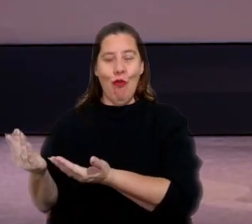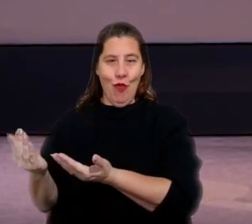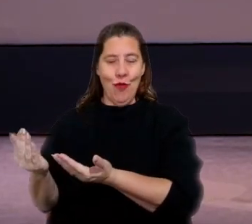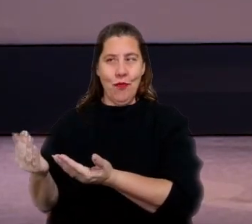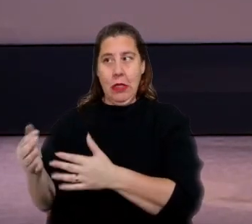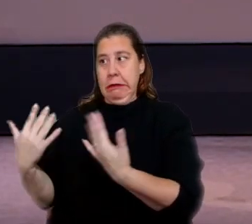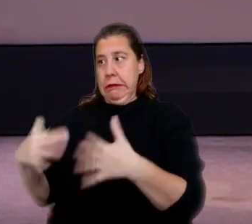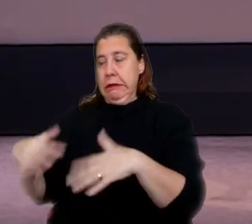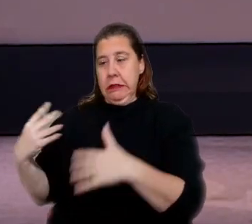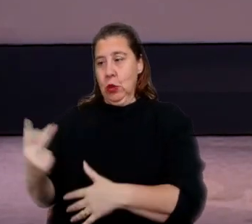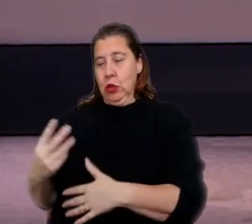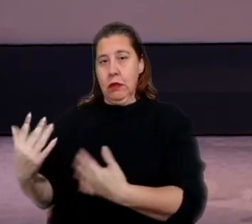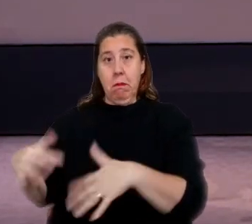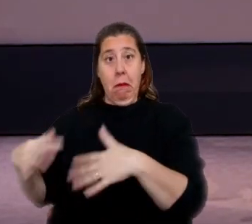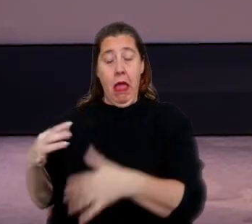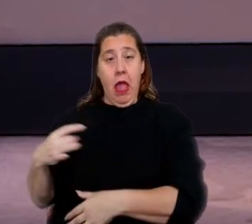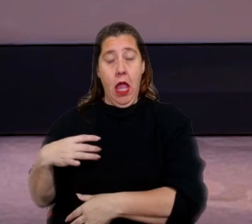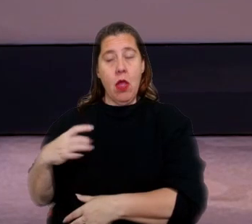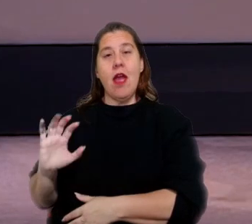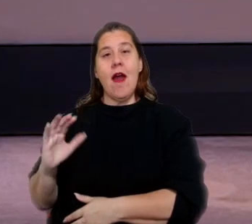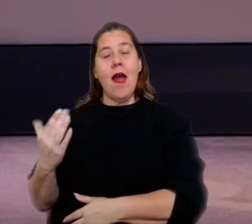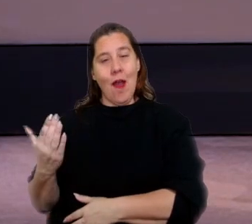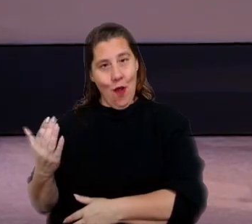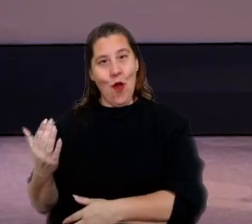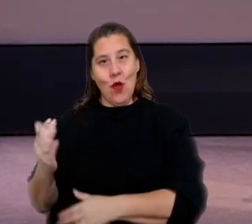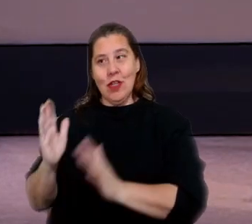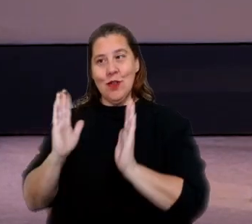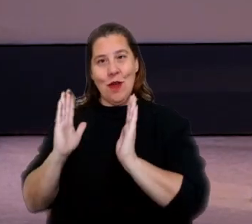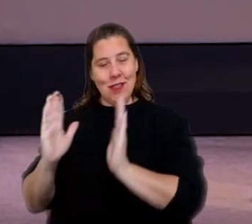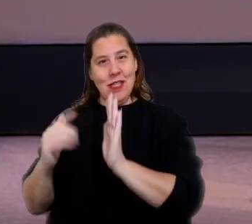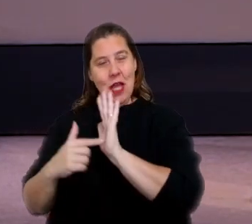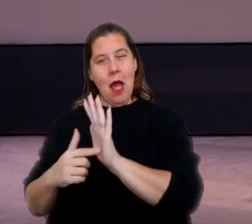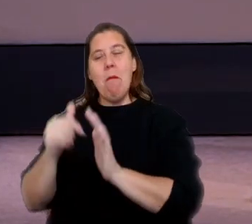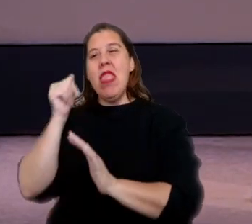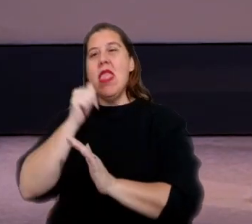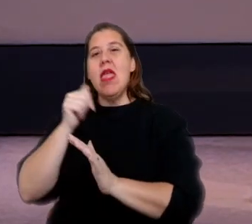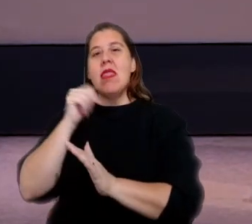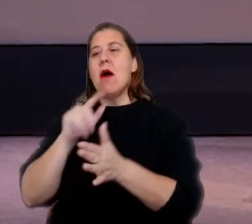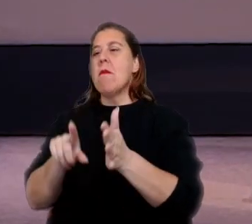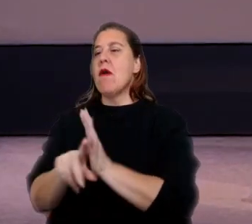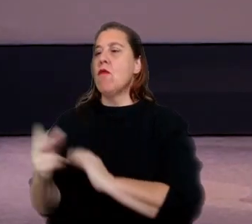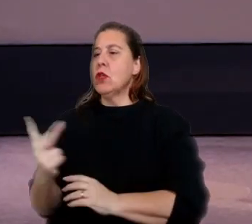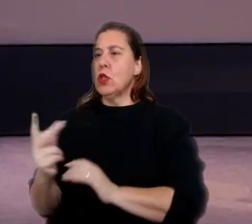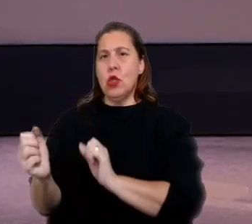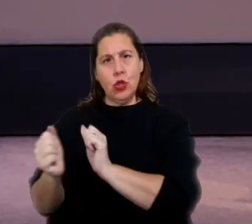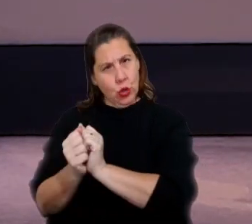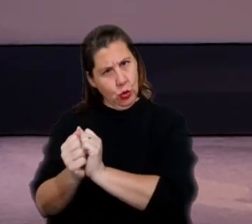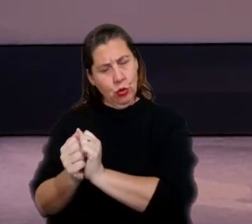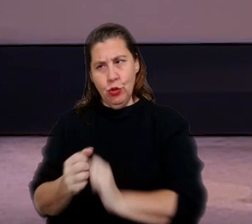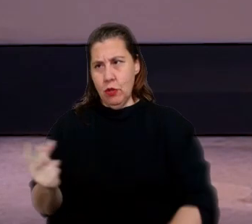medão aí. Bom, até que acontece ali a cena, né, que a menina pergunta se eles